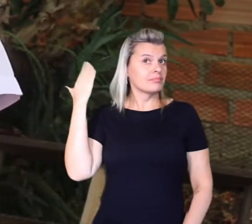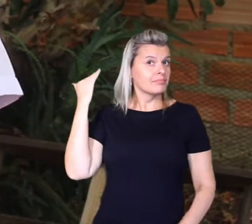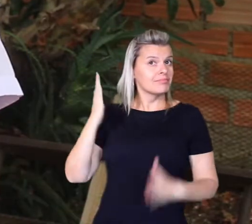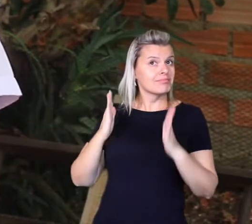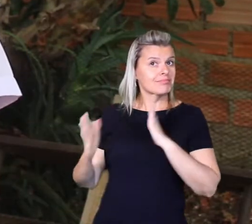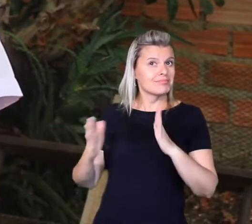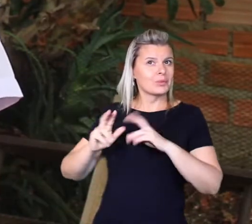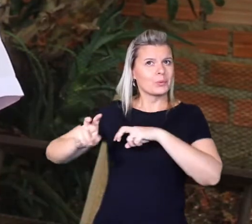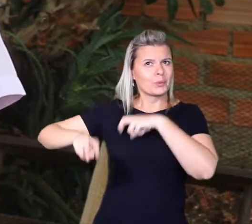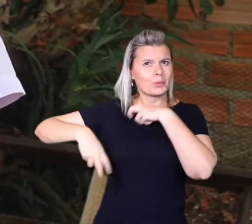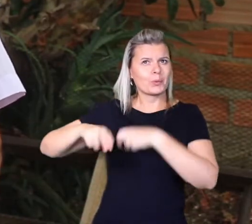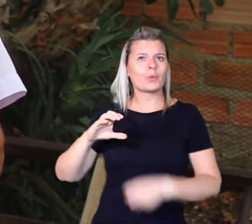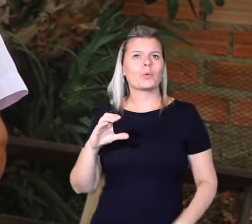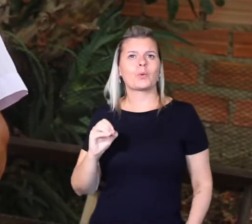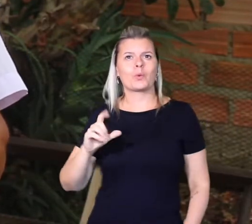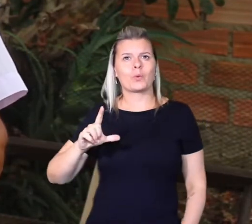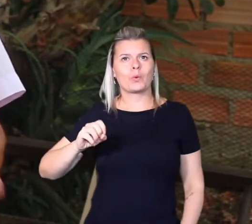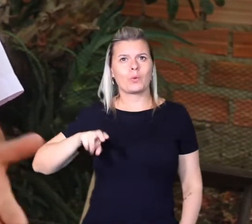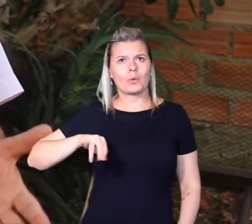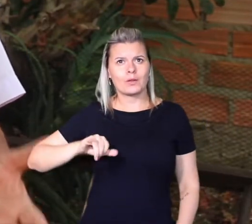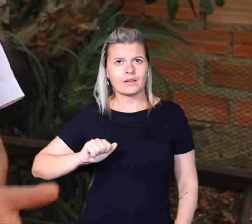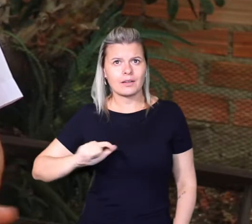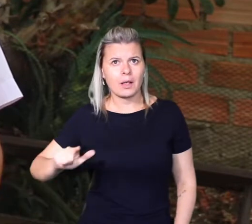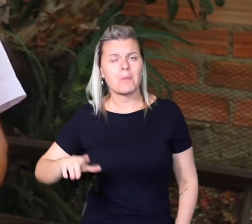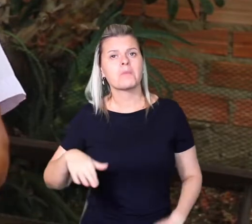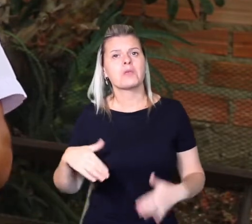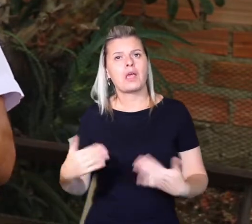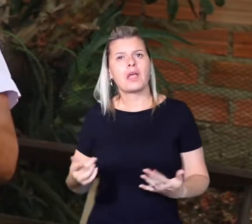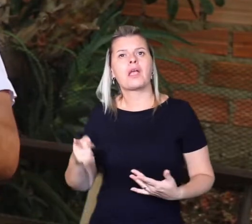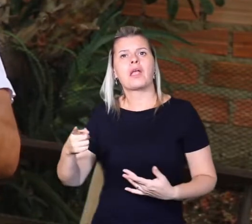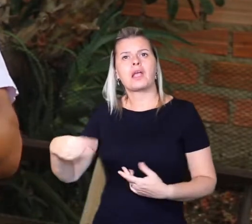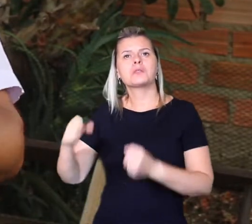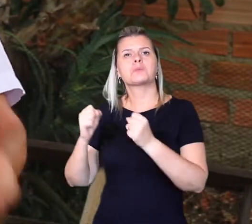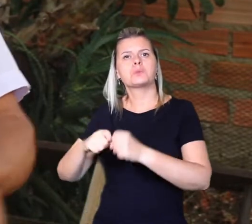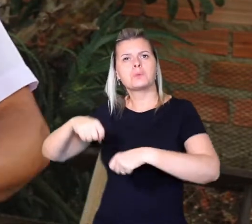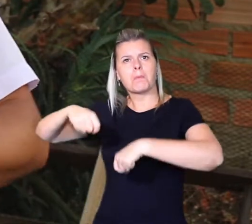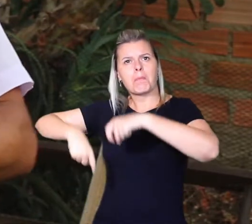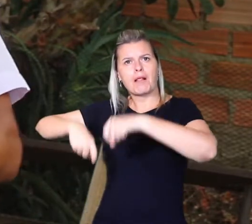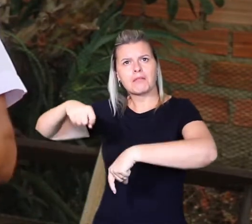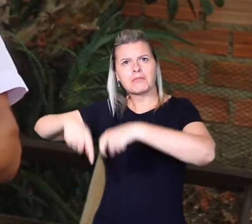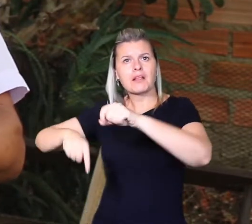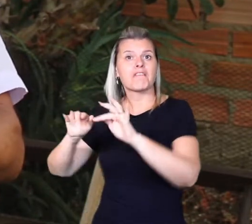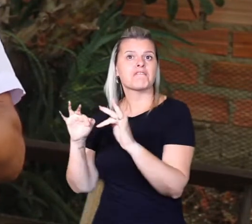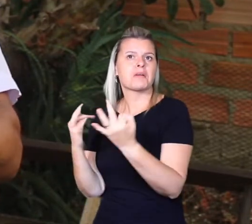período colonial imperial, então eles eram permitidos constituir roças